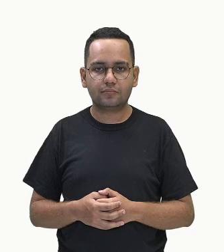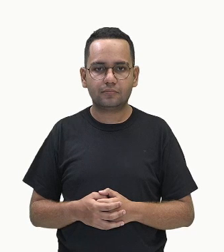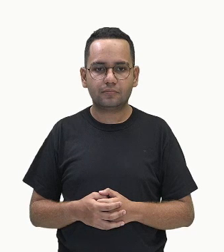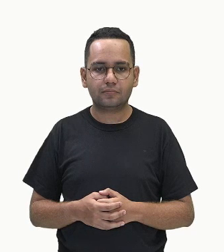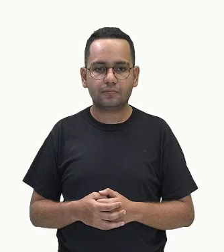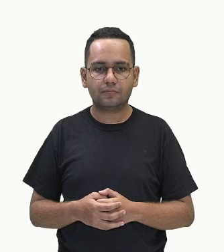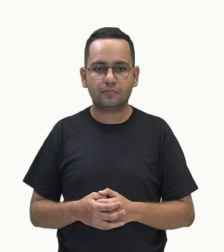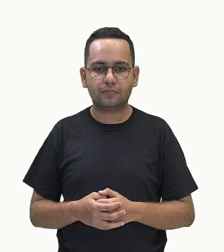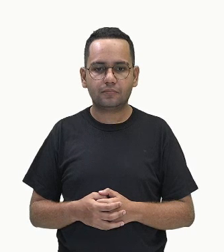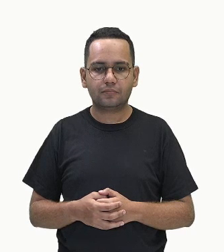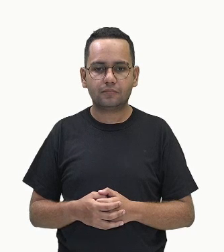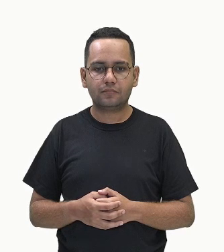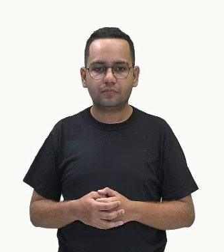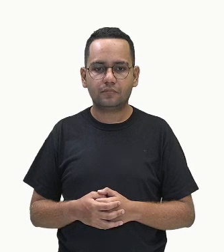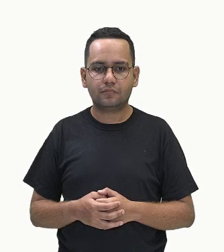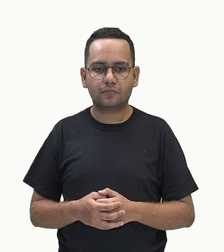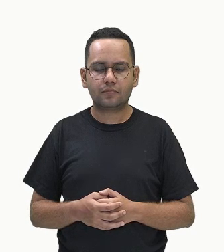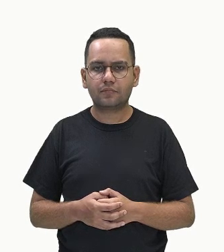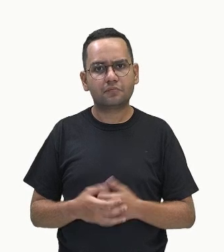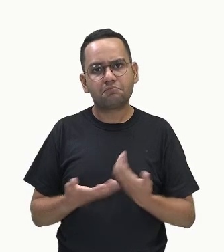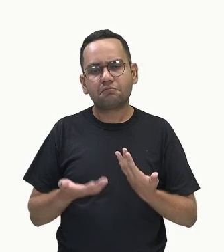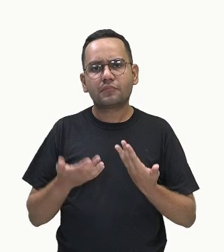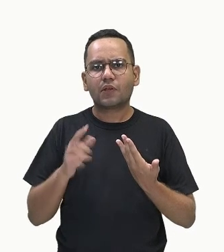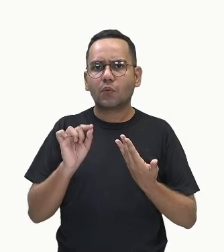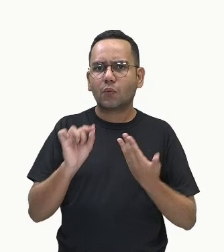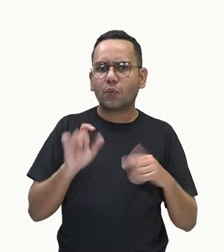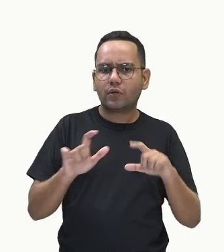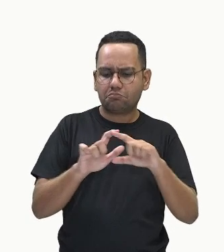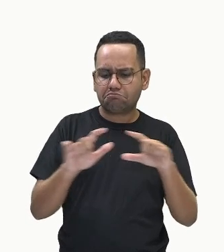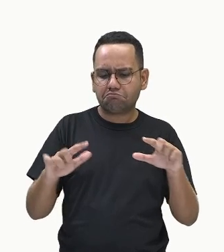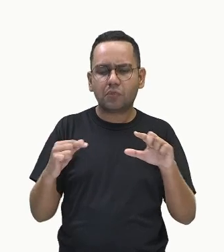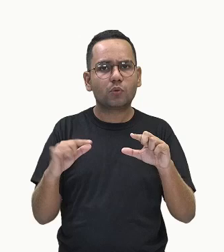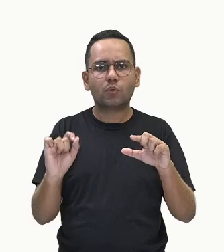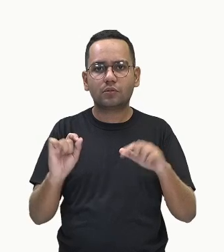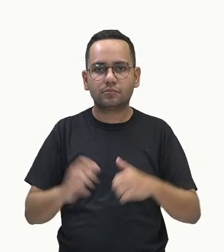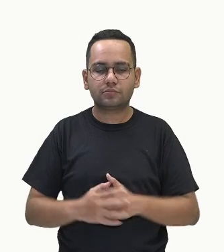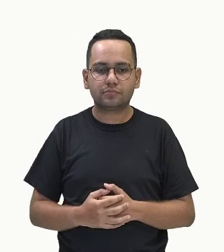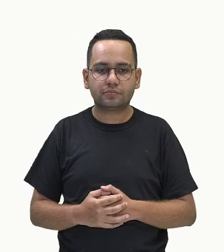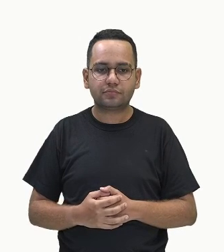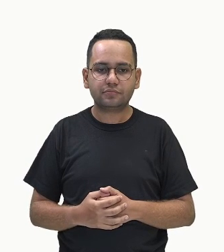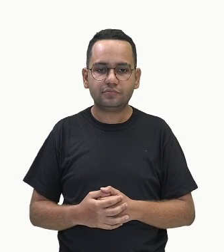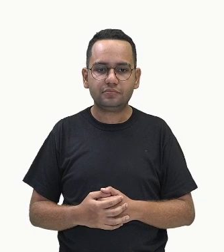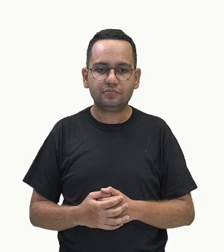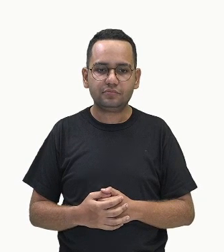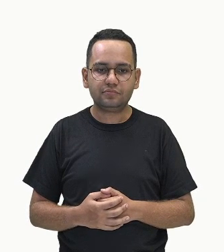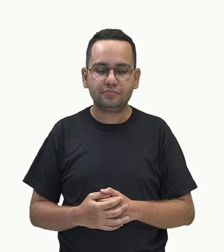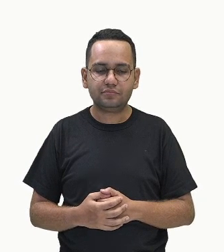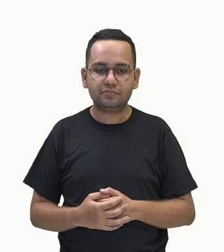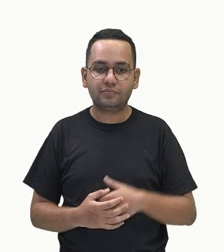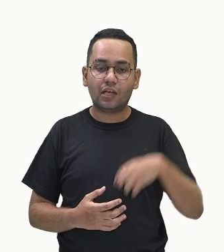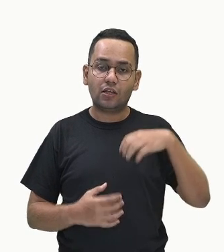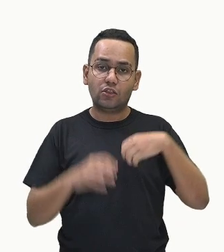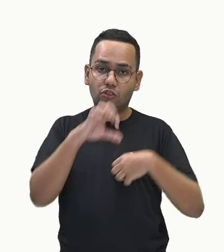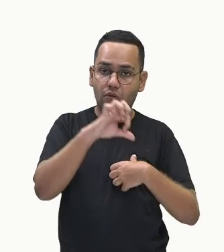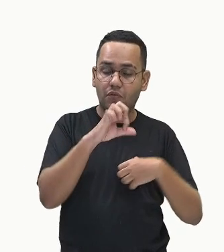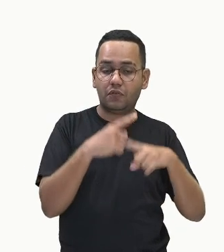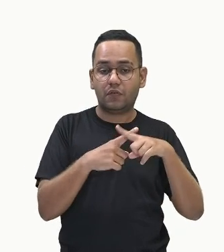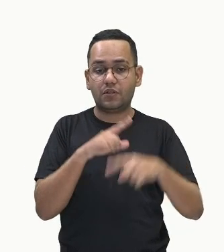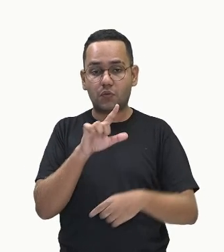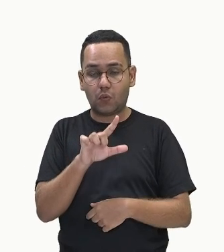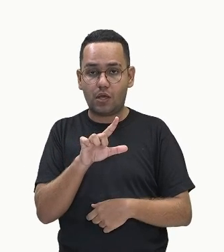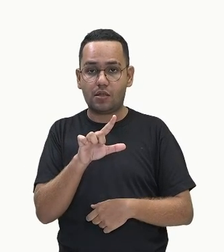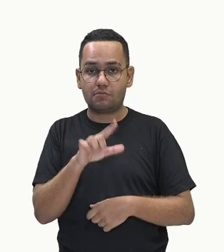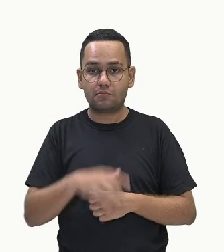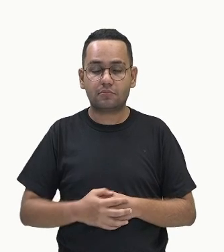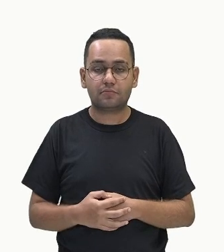E o que é isso? Vamos lá, atenção, o que é isso? Eu tenho aqui, ó, 9 vezes o lado.